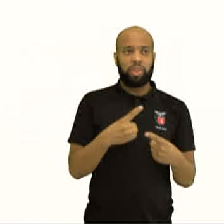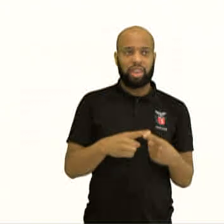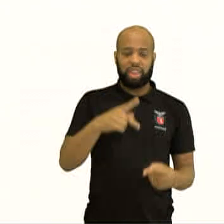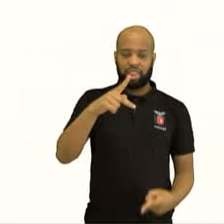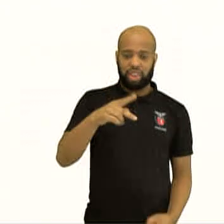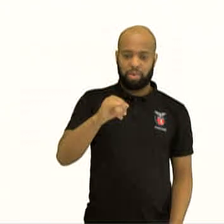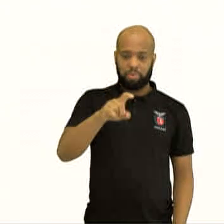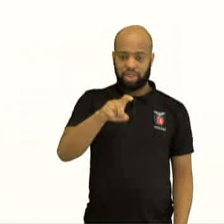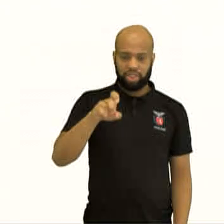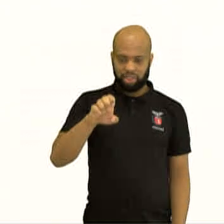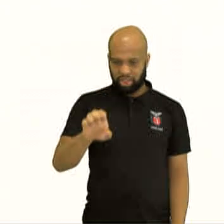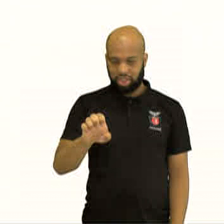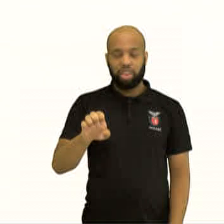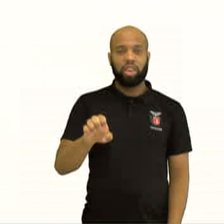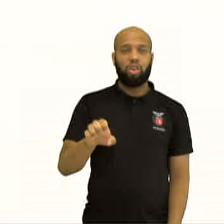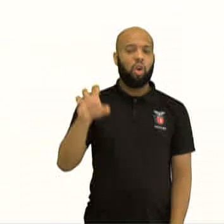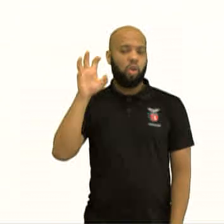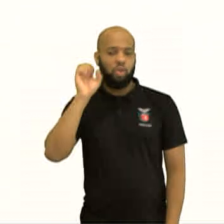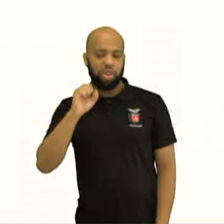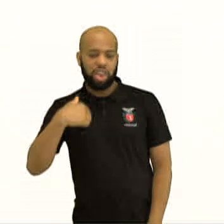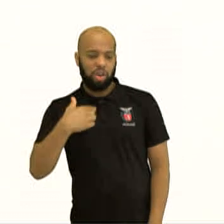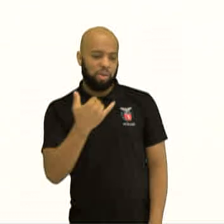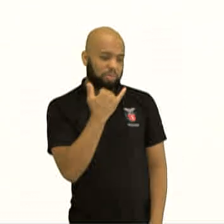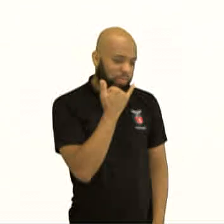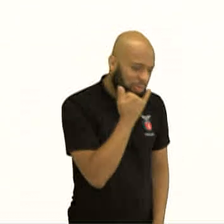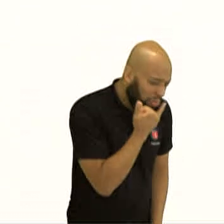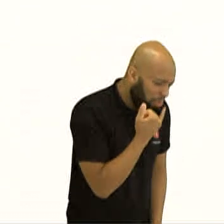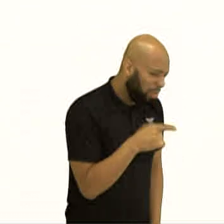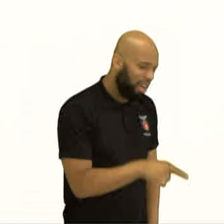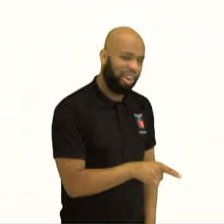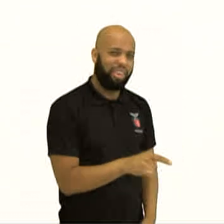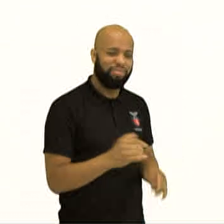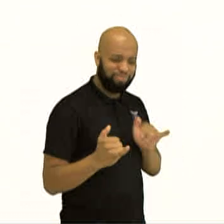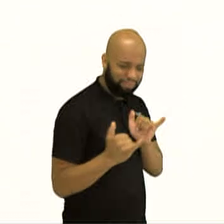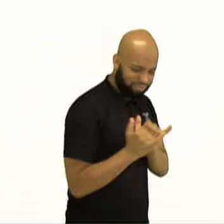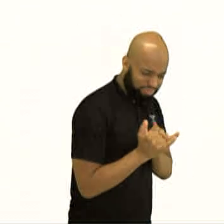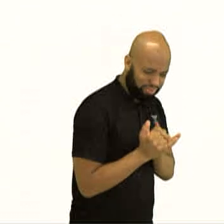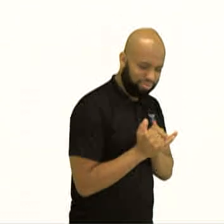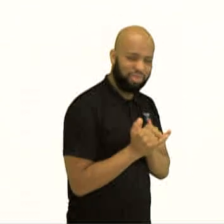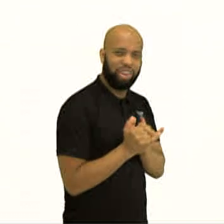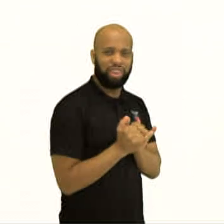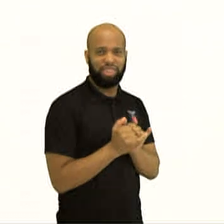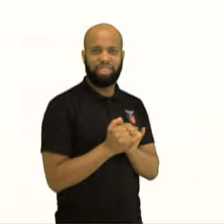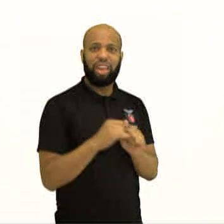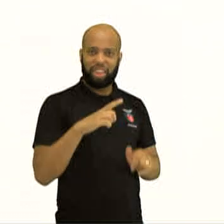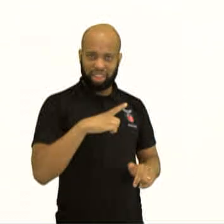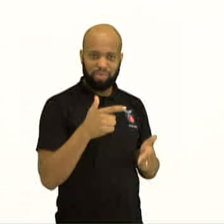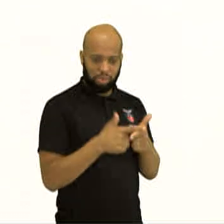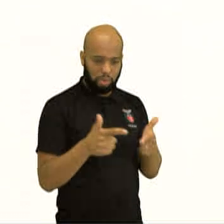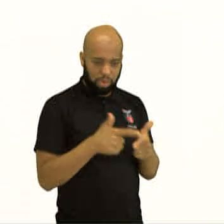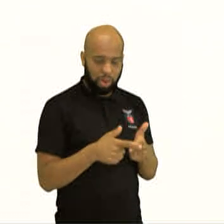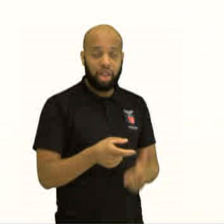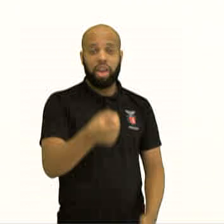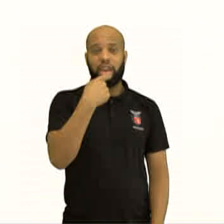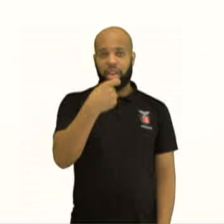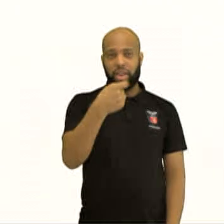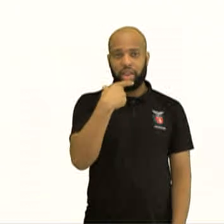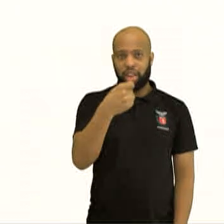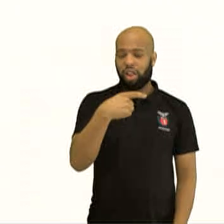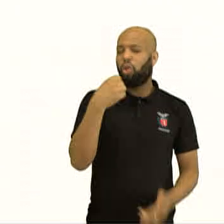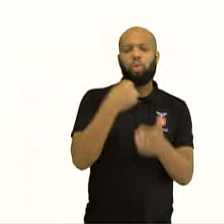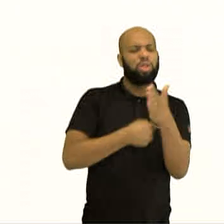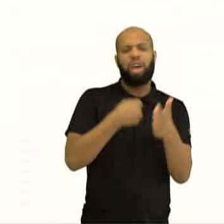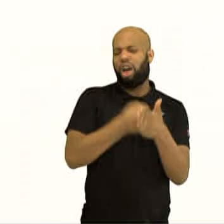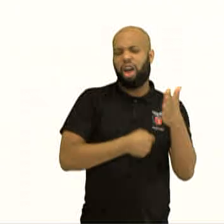ouvisse quando lhe pedi perdão pelo acidente que a vitimou. Dopada pelos remédios, lutava contra o chamado da dor